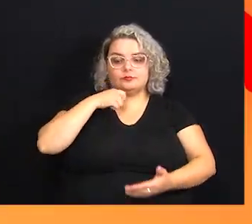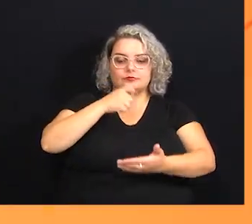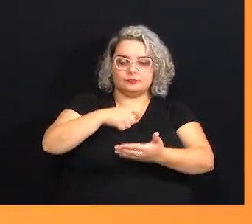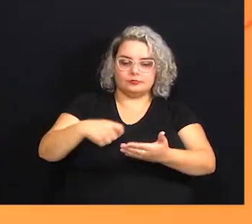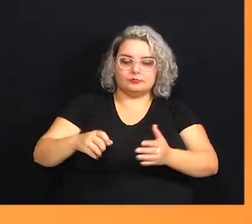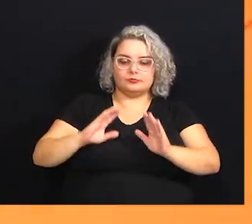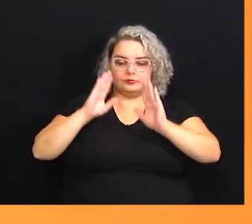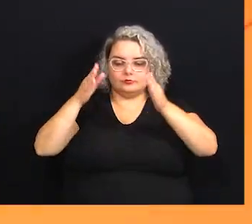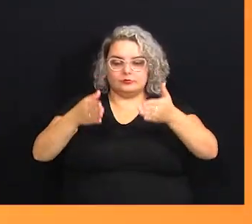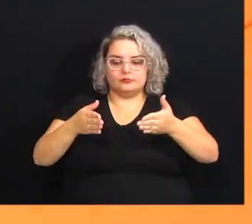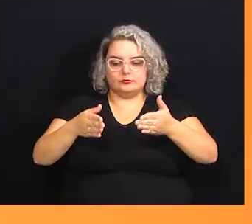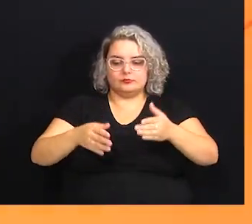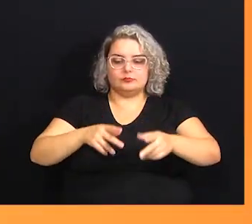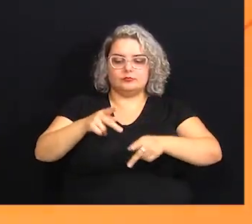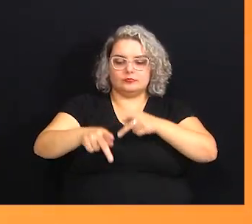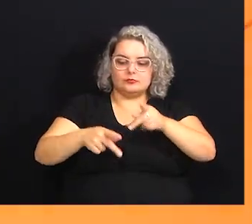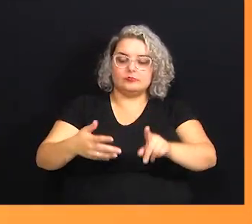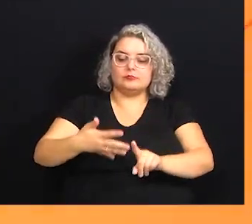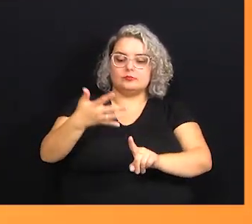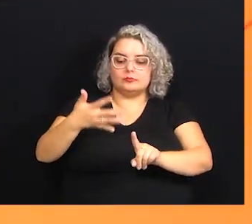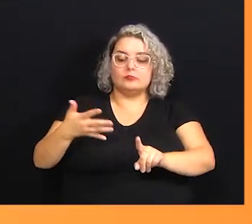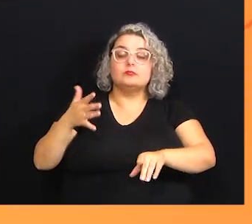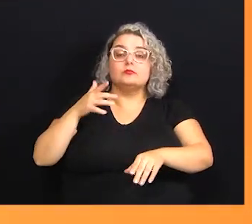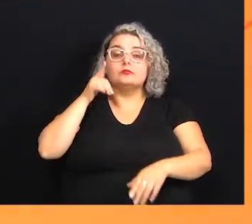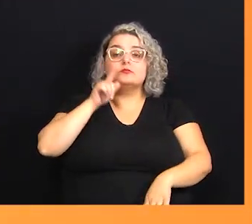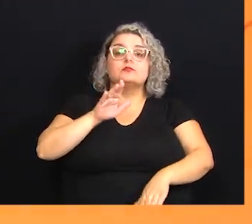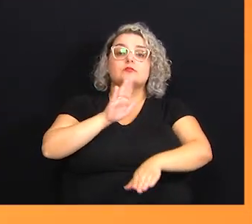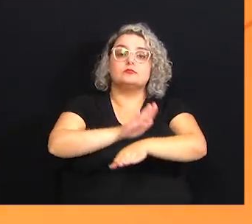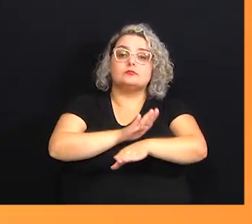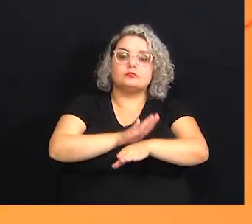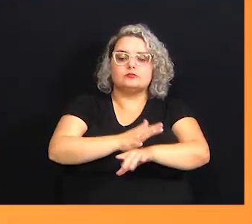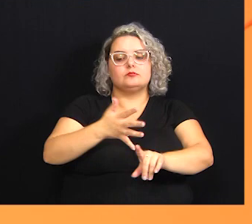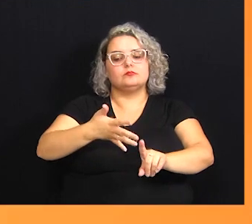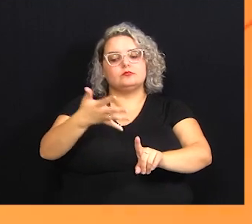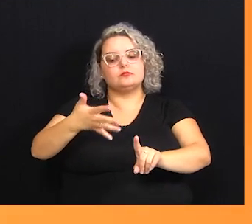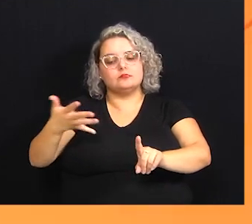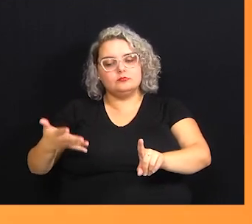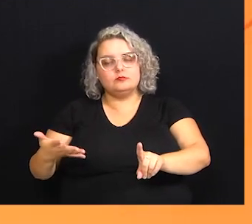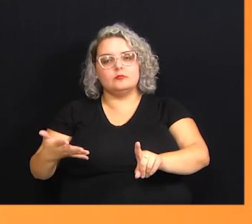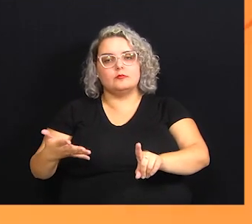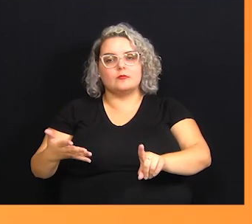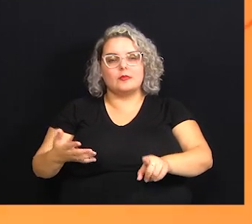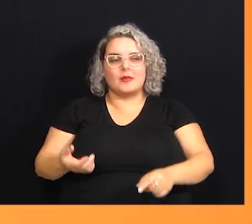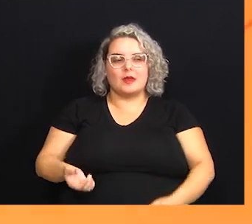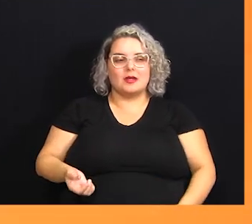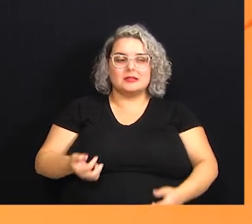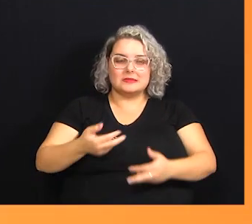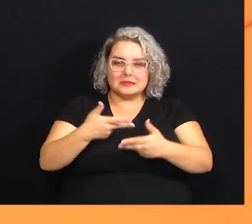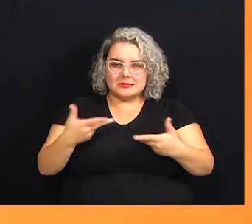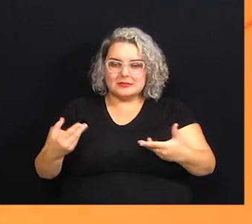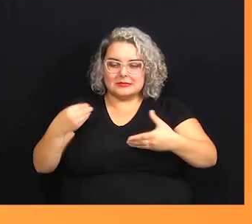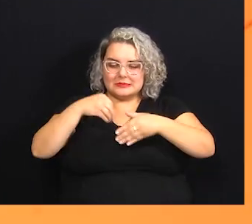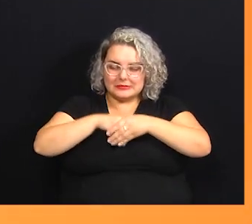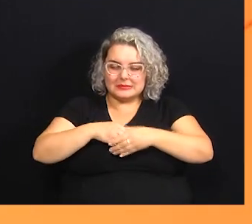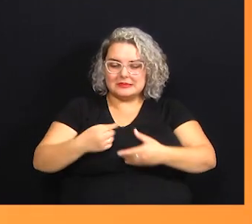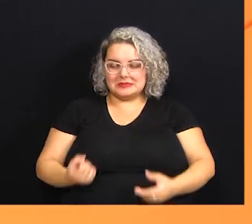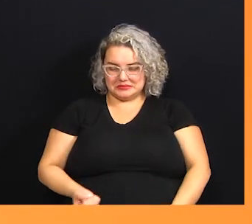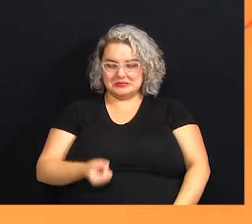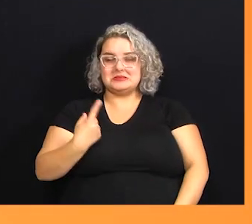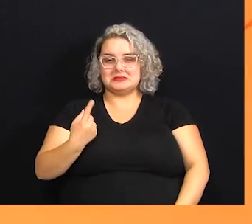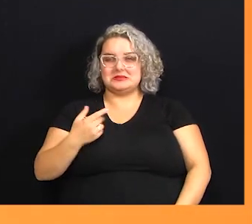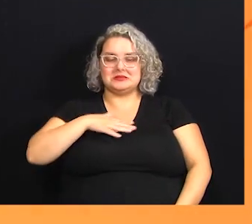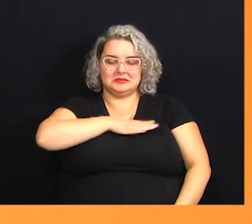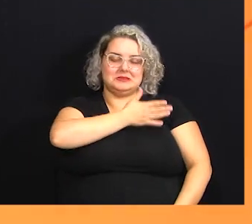para o público LGBT para conseguir ajudar a comunidade LGBT e conseguir tirar essa estranheza, esse